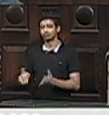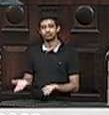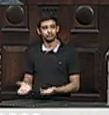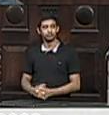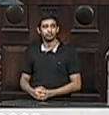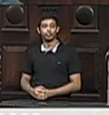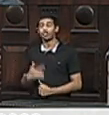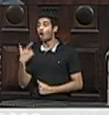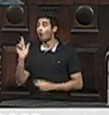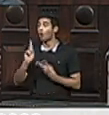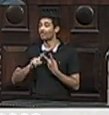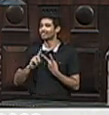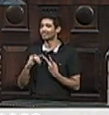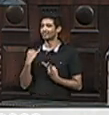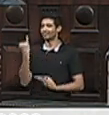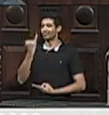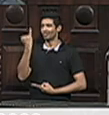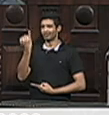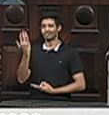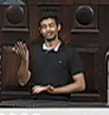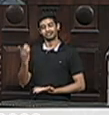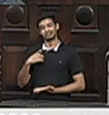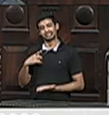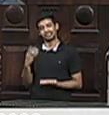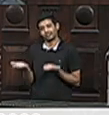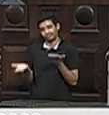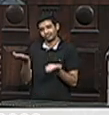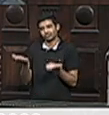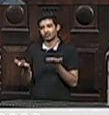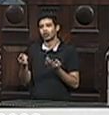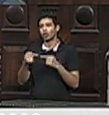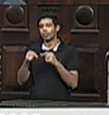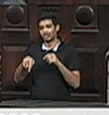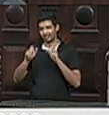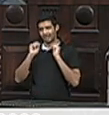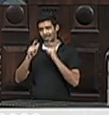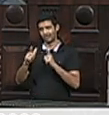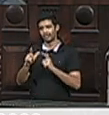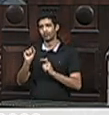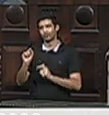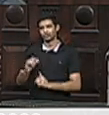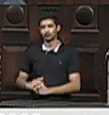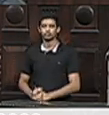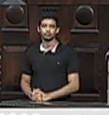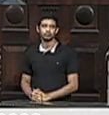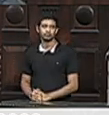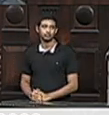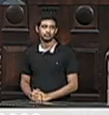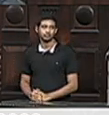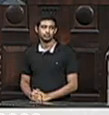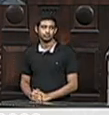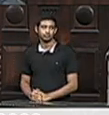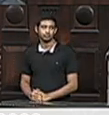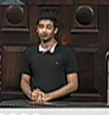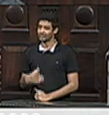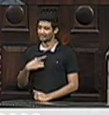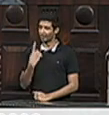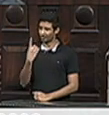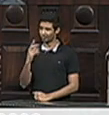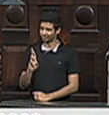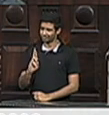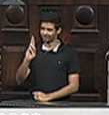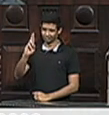um espaço para dialogar e, de forma razoável, com bom senso, restabelecer essa